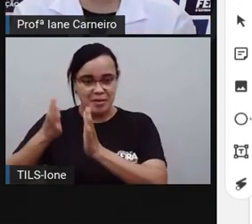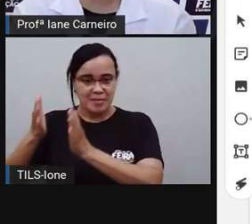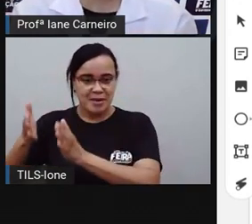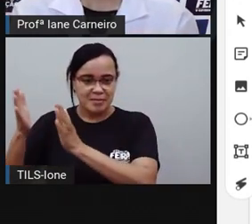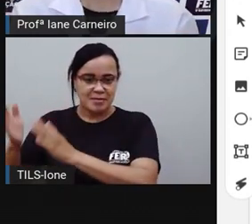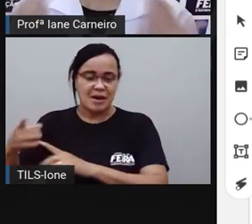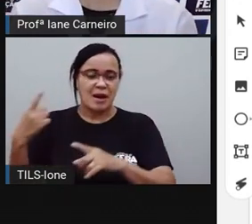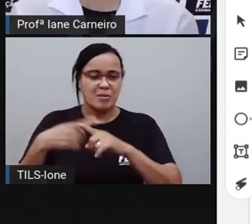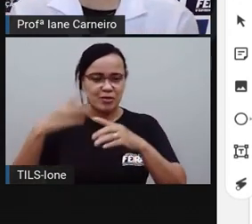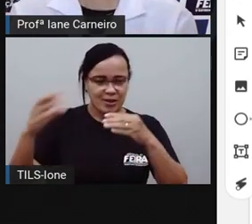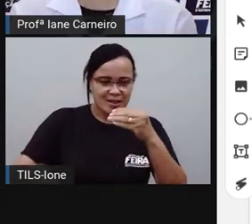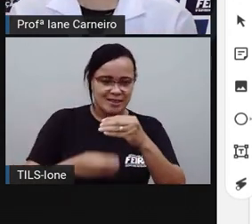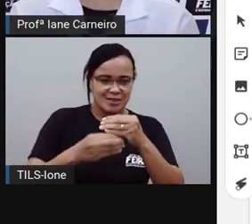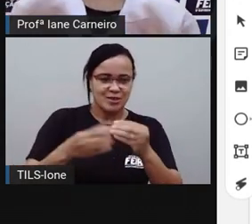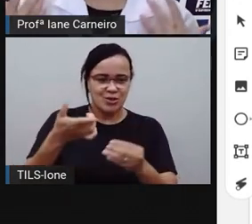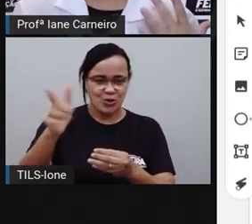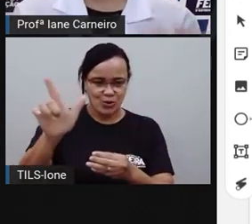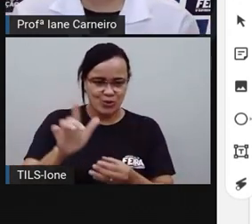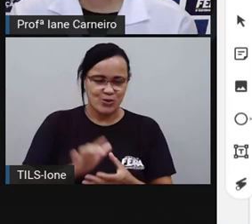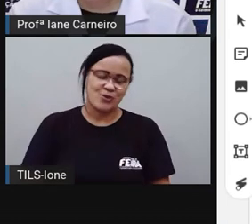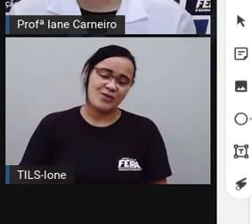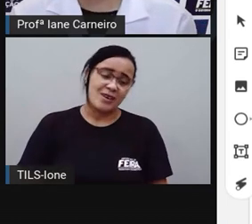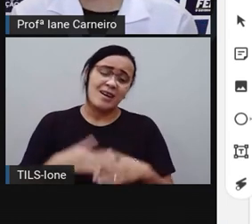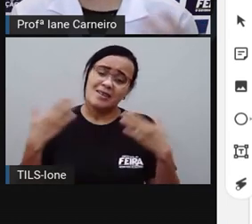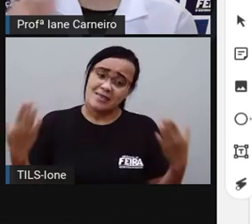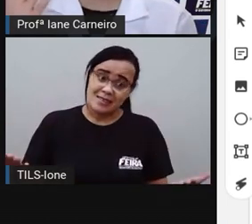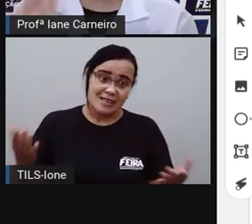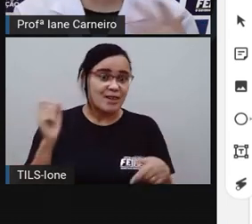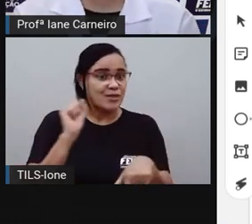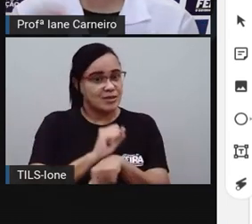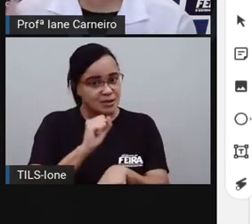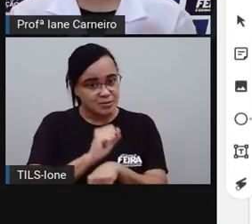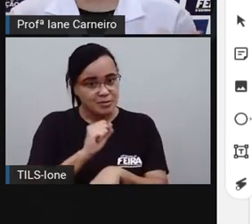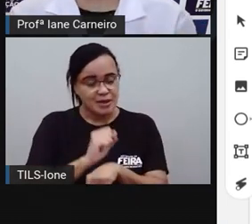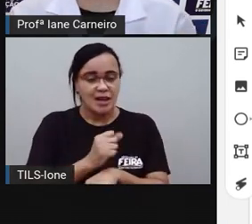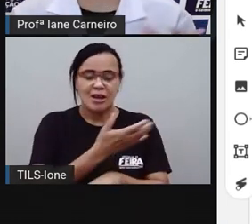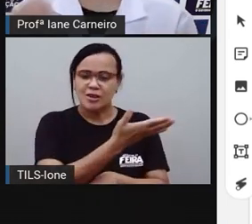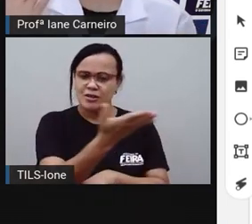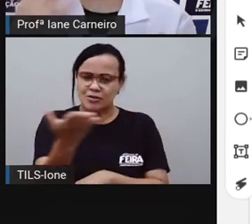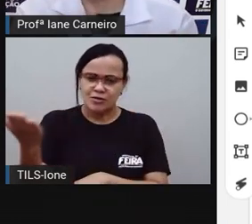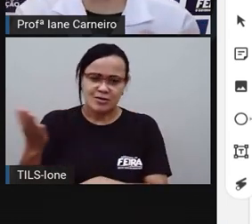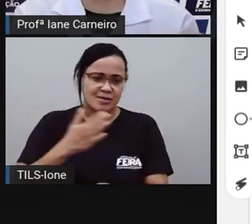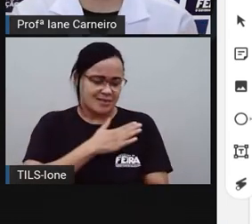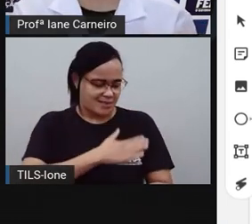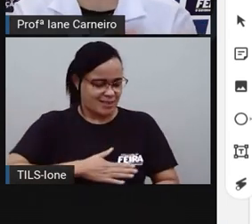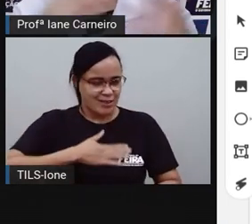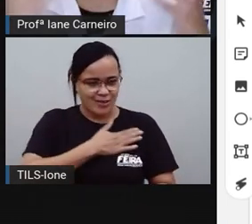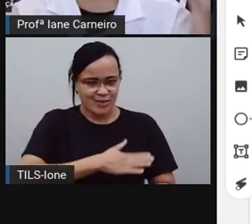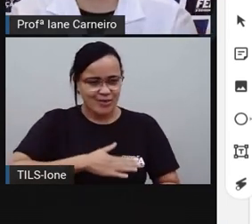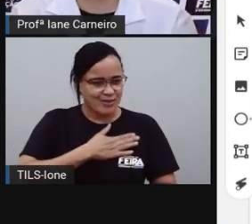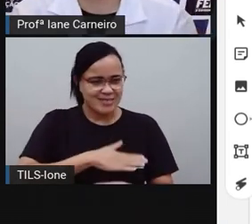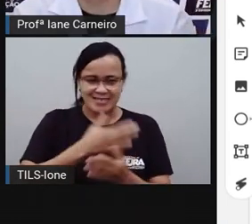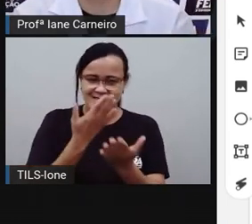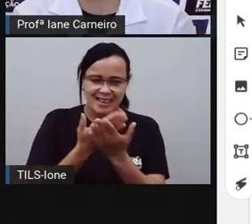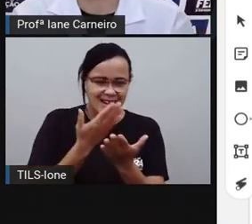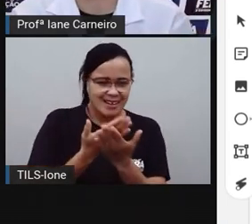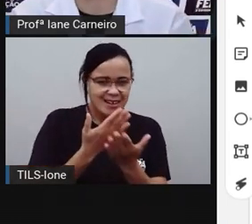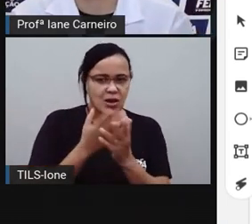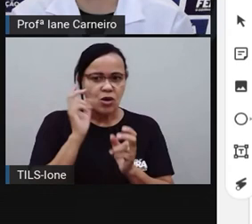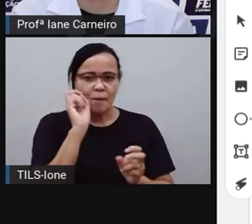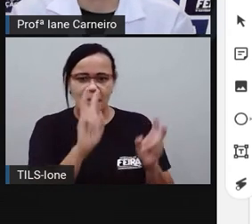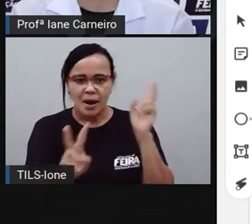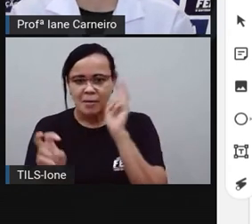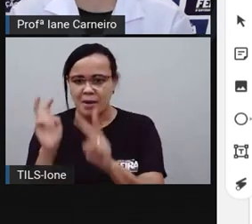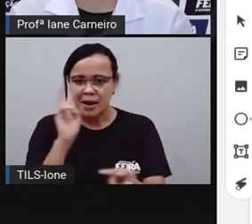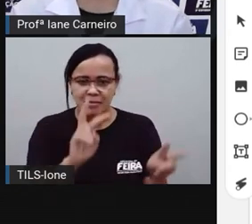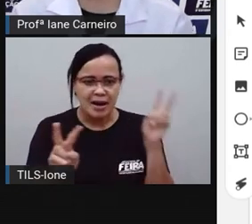certo? Então, eu espero que vocês tenham curtido essa aula. Tentem aí explorar mais o ambiente, observando as formas